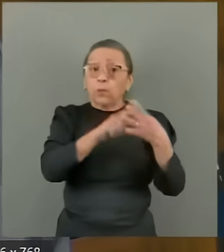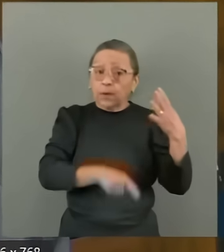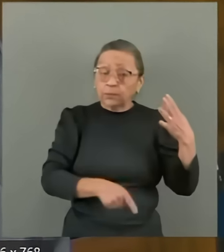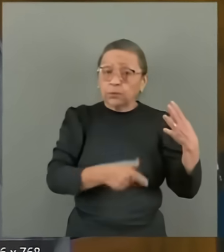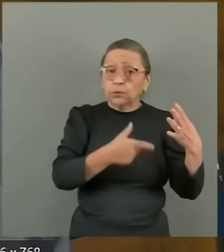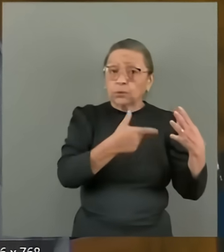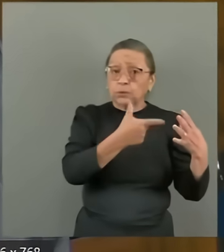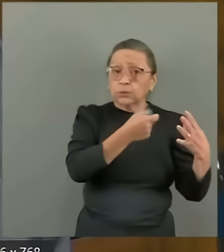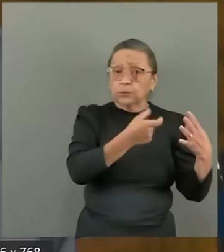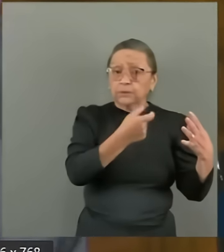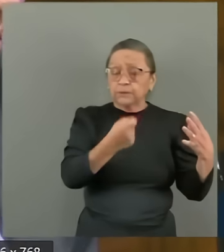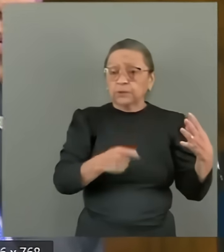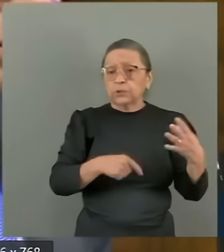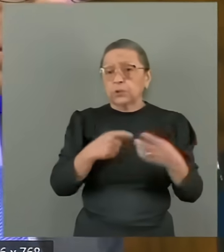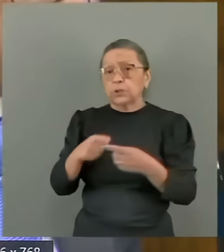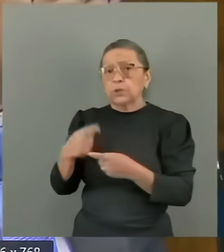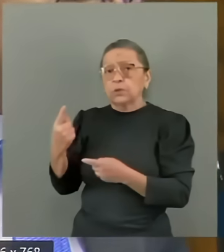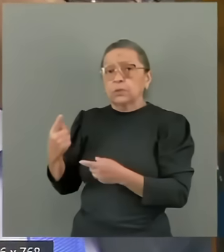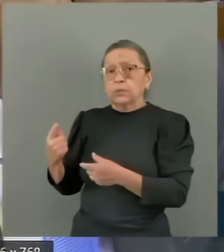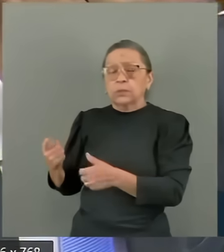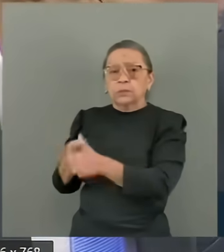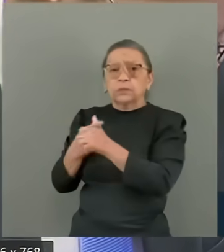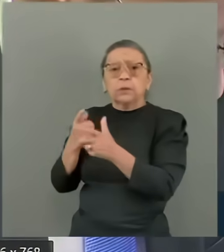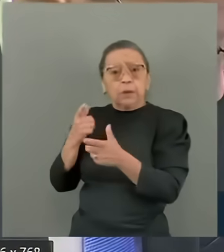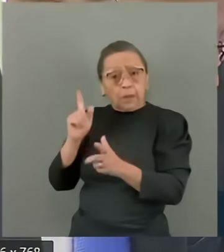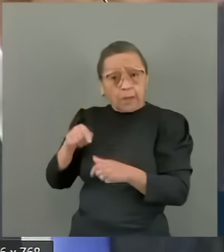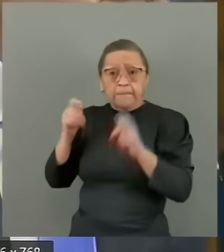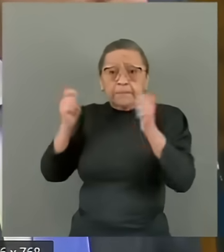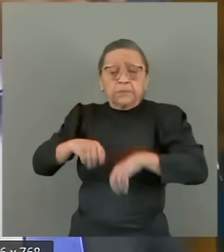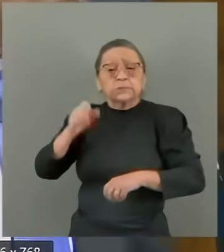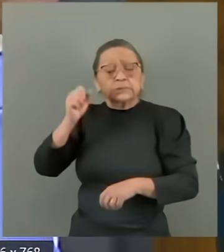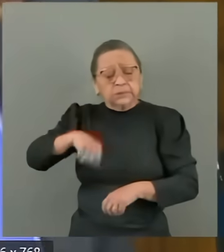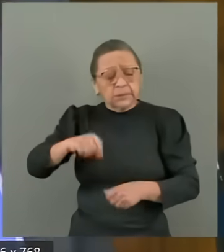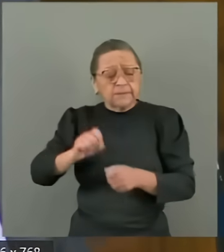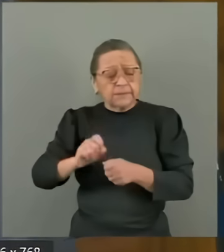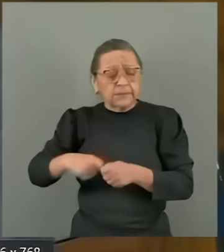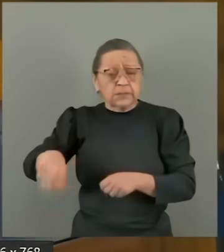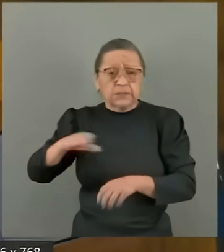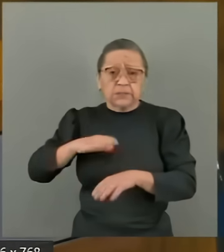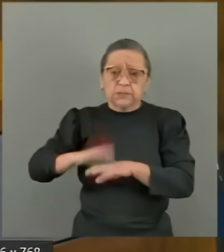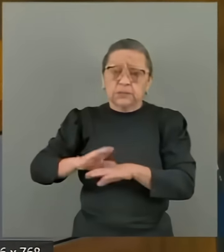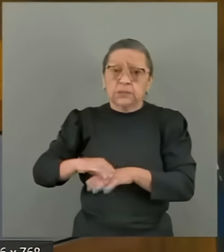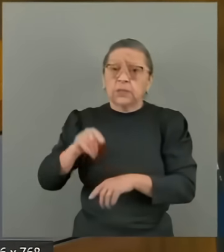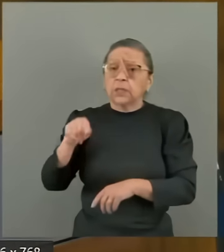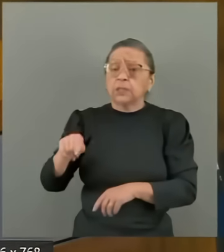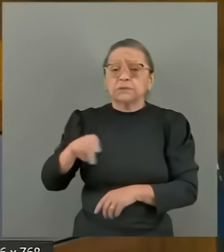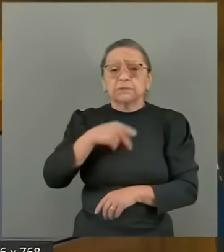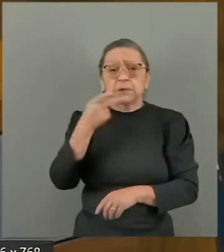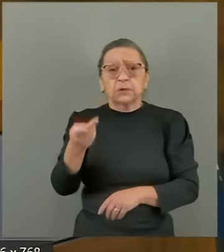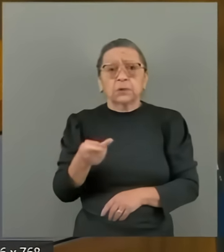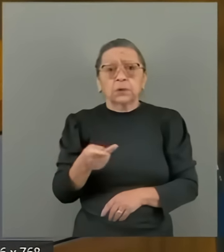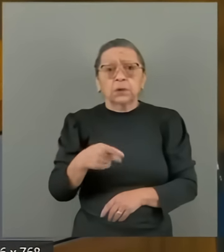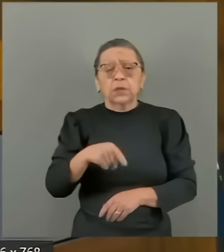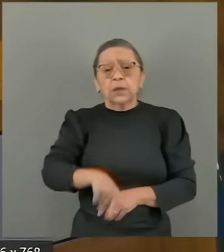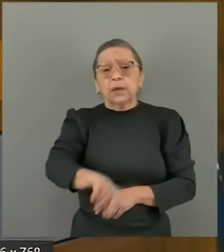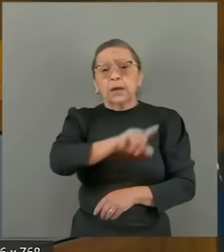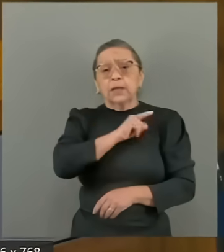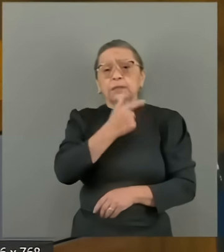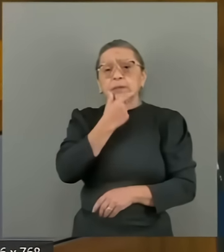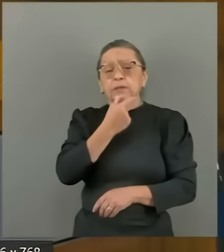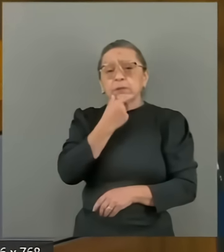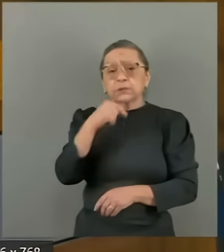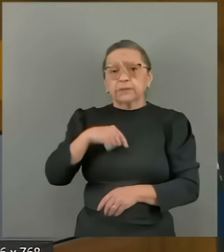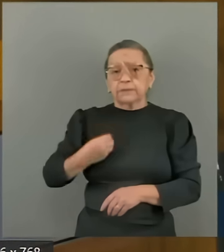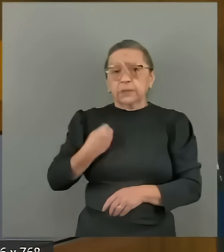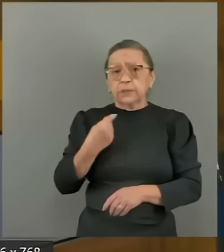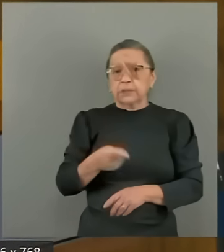uma suspensão. Então, era possível sim se fazer essa ação. E aqui o senhor Vinícius, que esteve aqui antes do senhor, falou